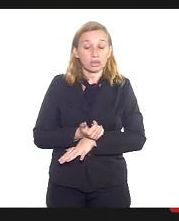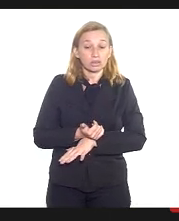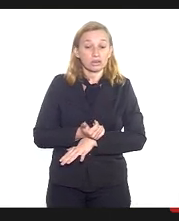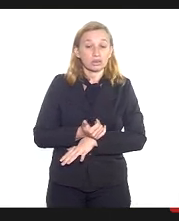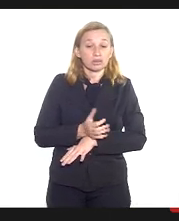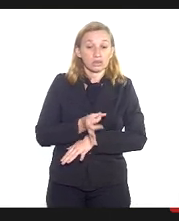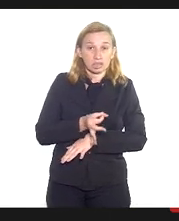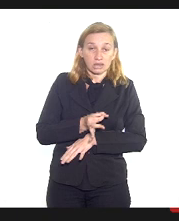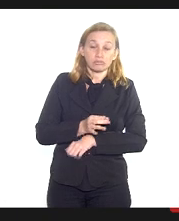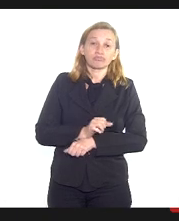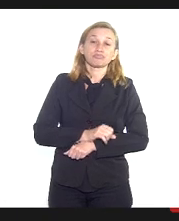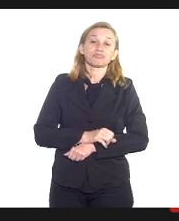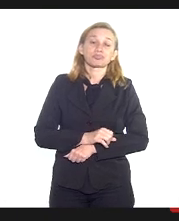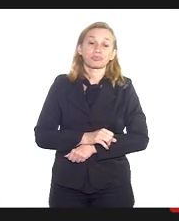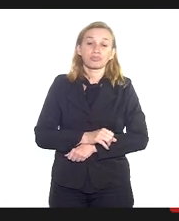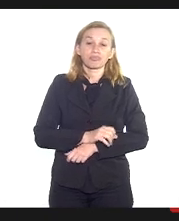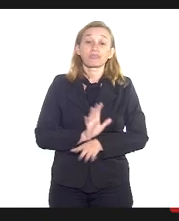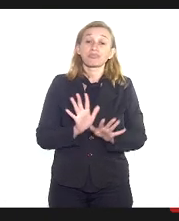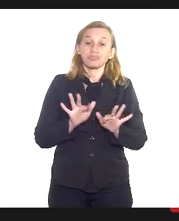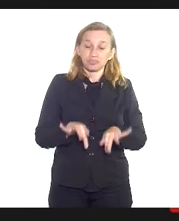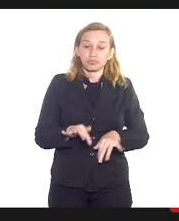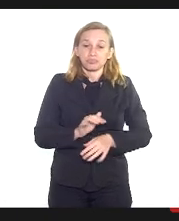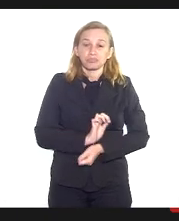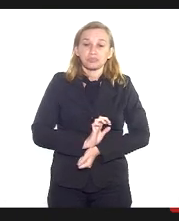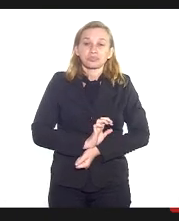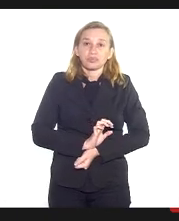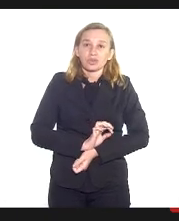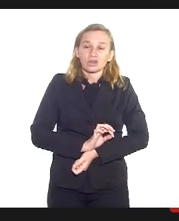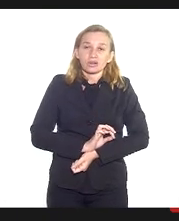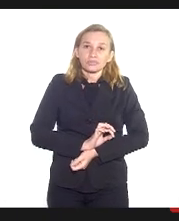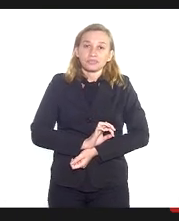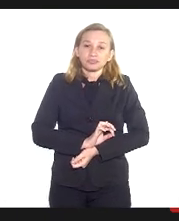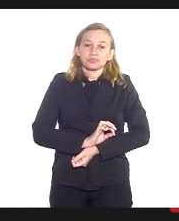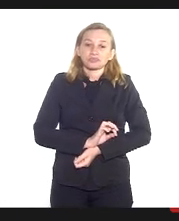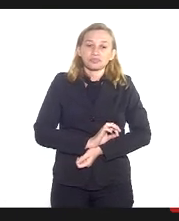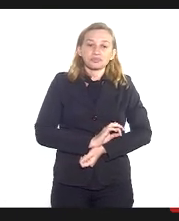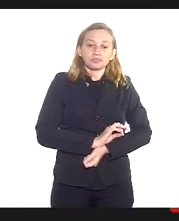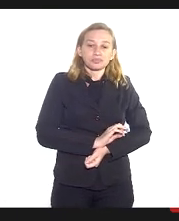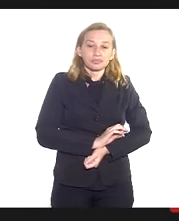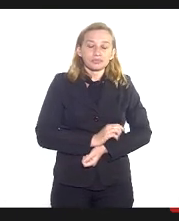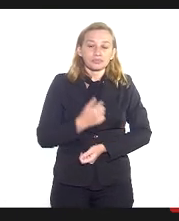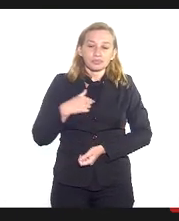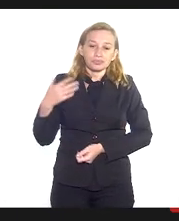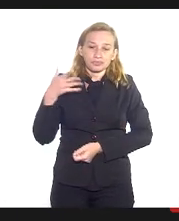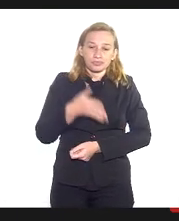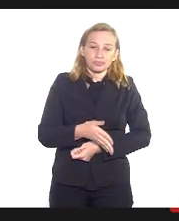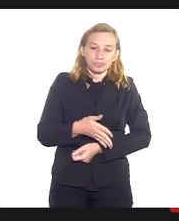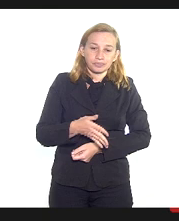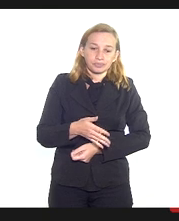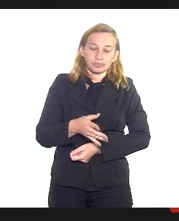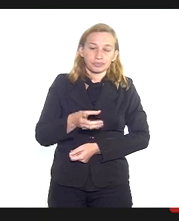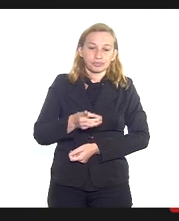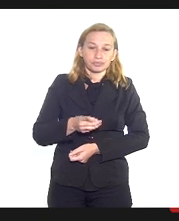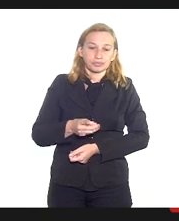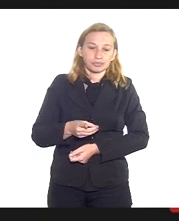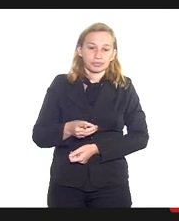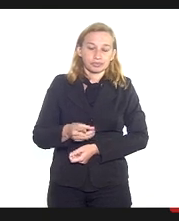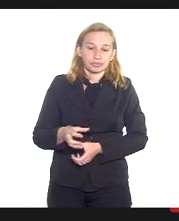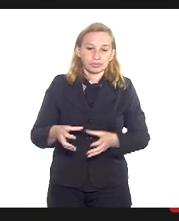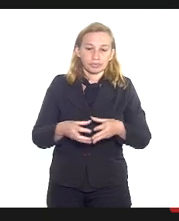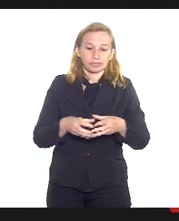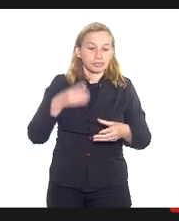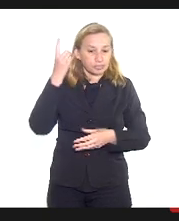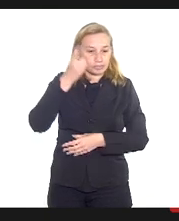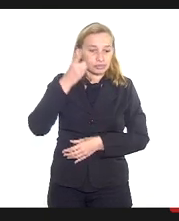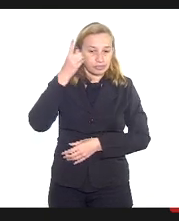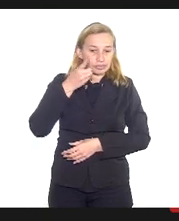claro. E, finalmente, quando eu entrei na Assembleia, a primeira CPI que eu participei, no